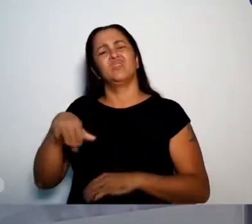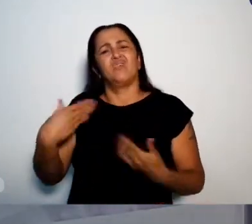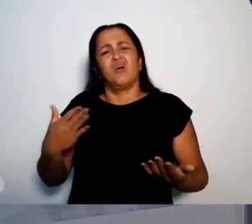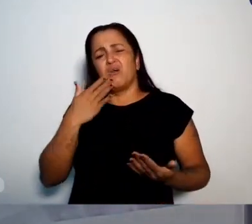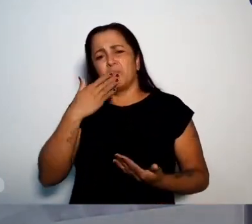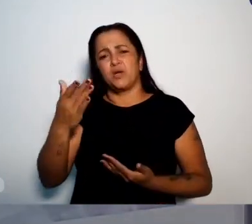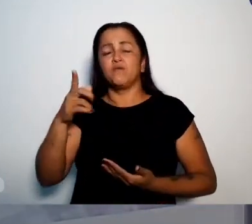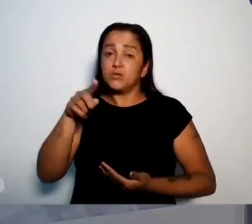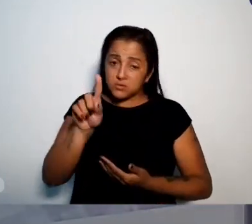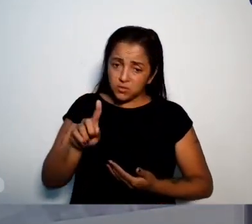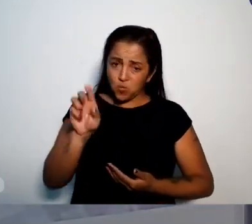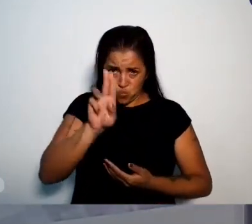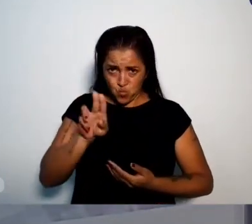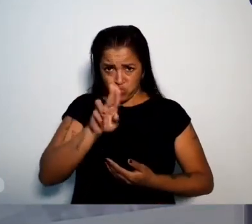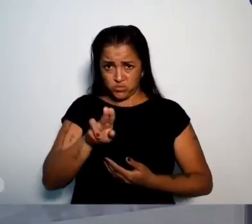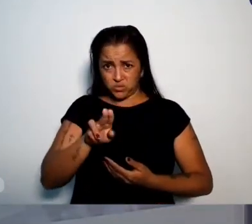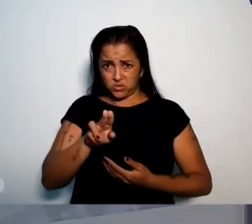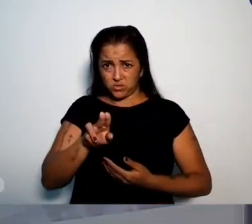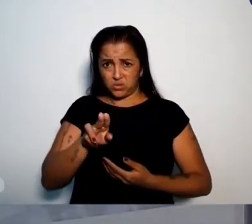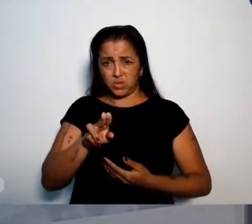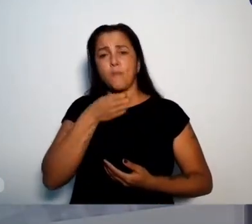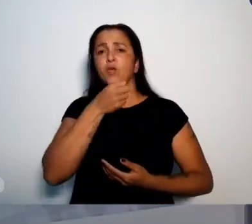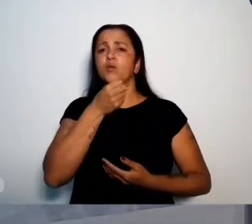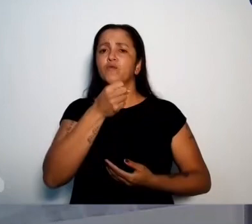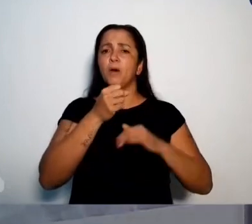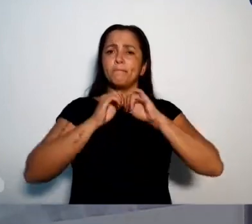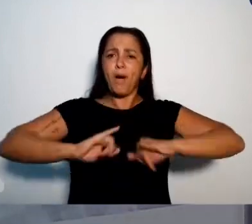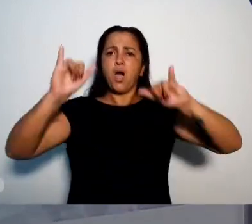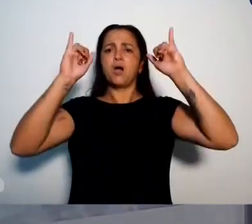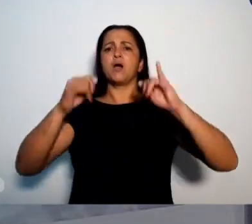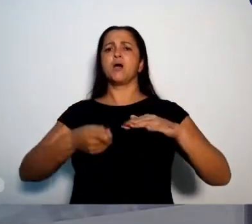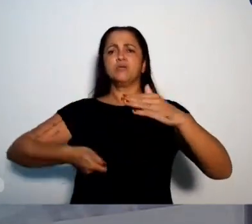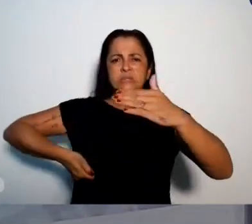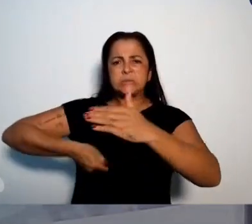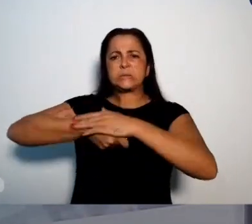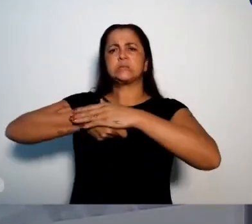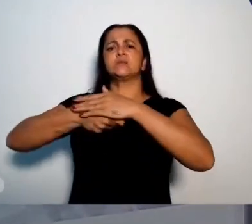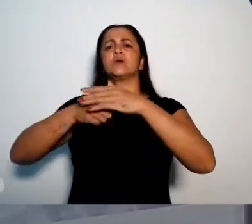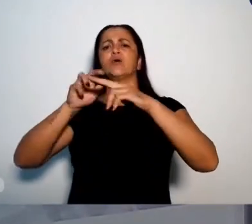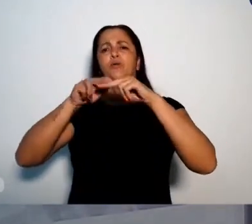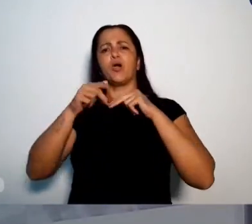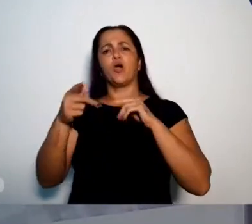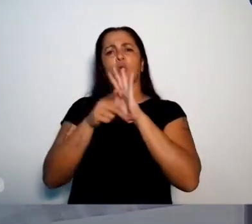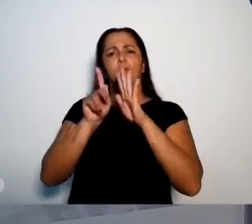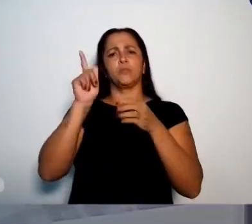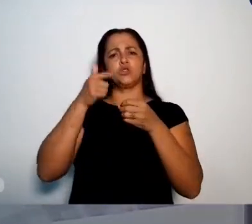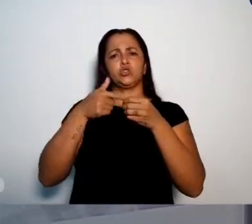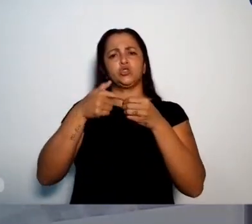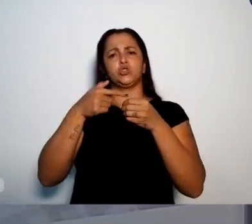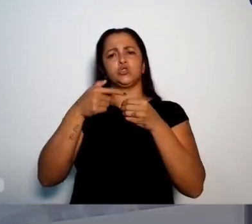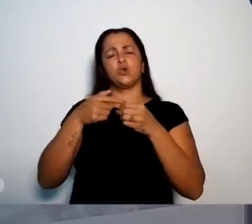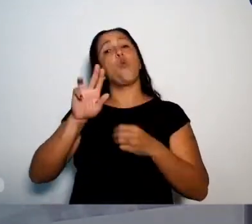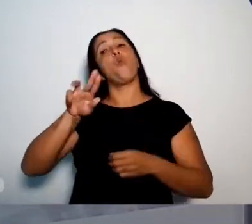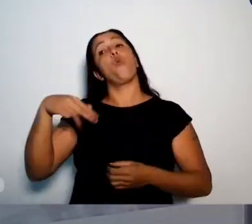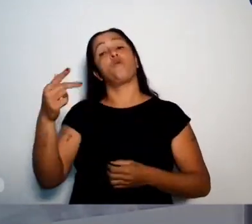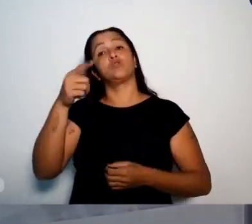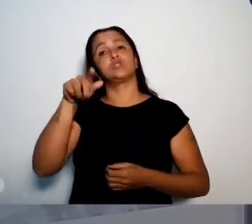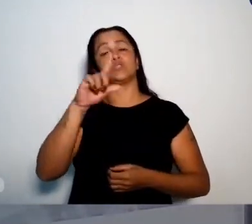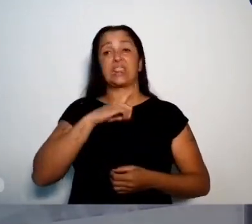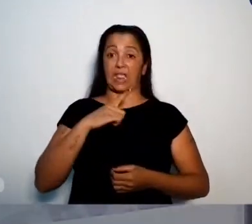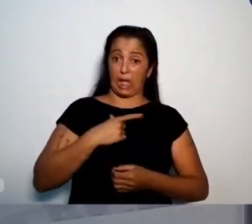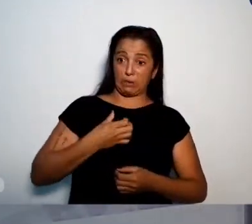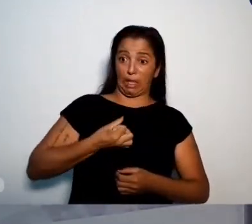aí usem aí o microfone para bater nesse preço da gasolina. Ou vocês supostamente têm medo,